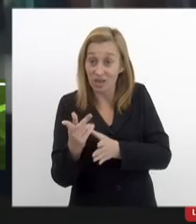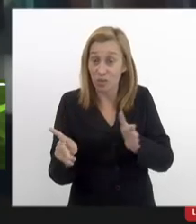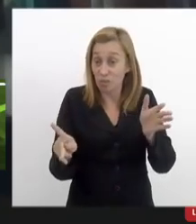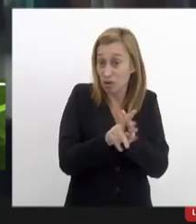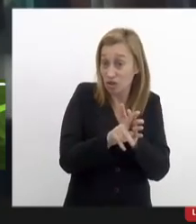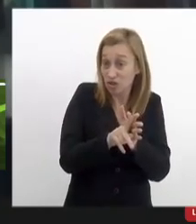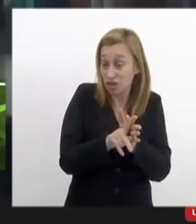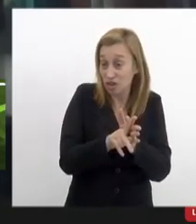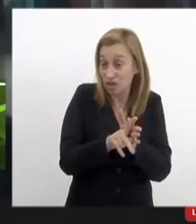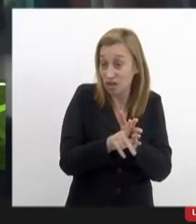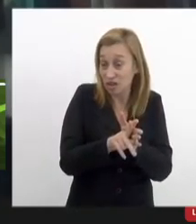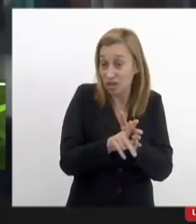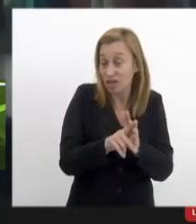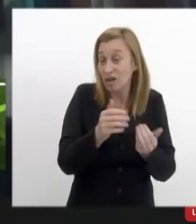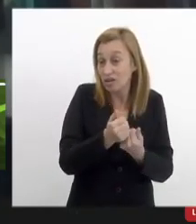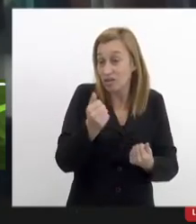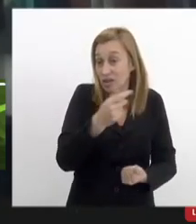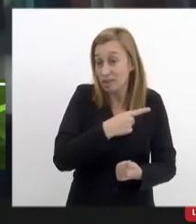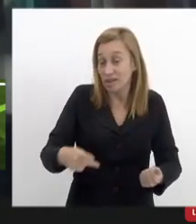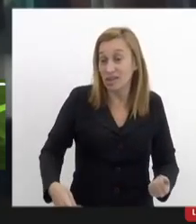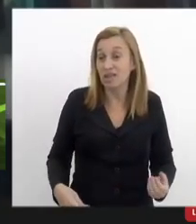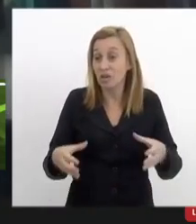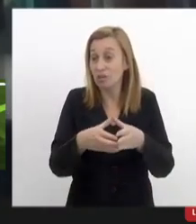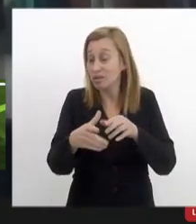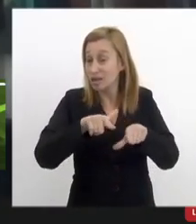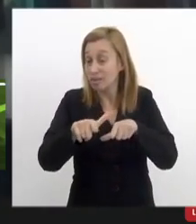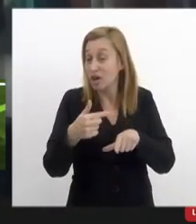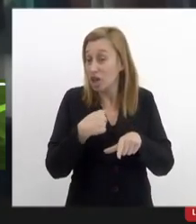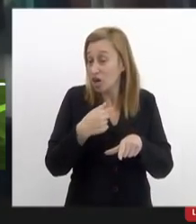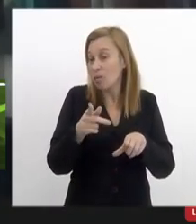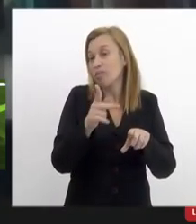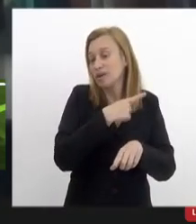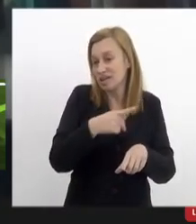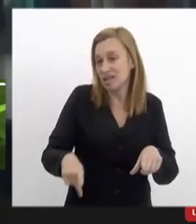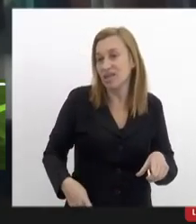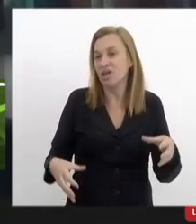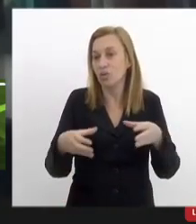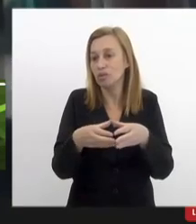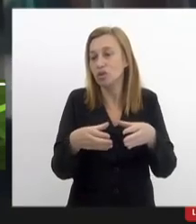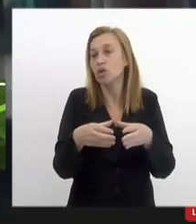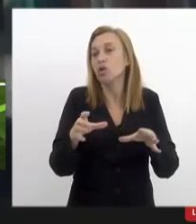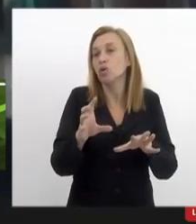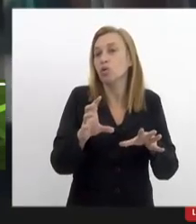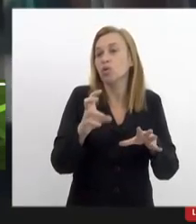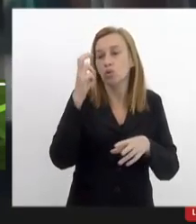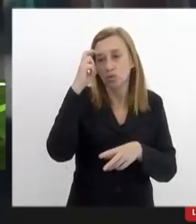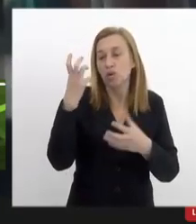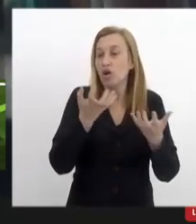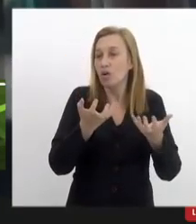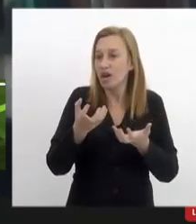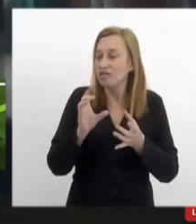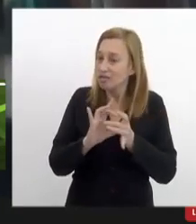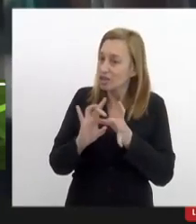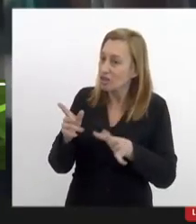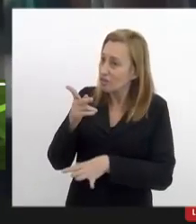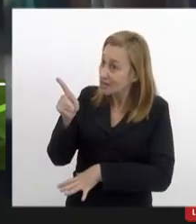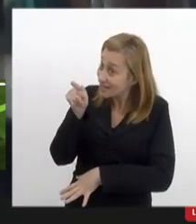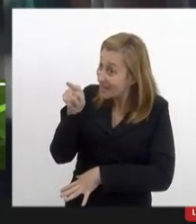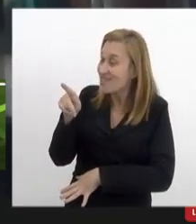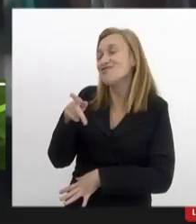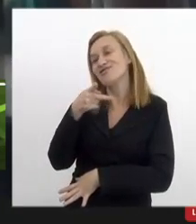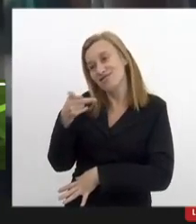e além disso, presidente da Comissão de Trabalho, e eu como presidente da Comissão de Cultura. Então, eu quero passar exatamente para